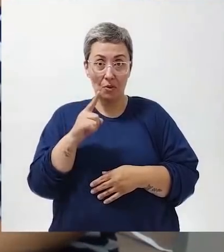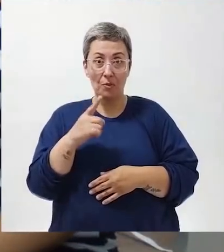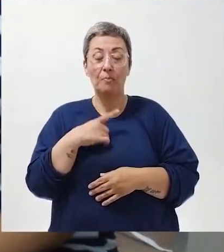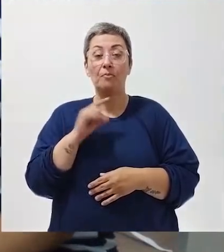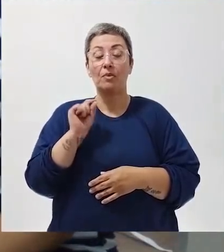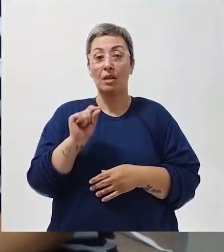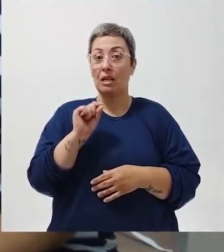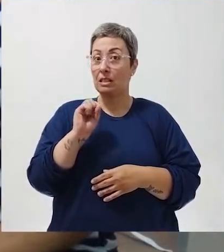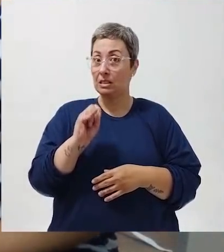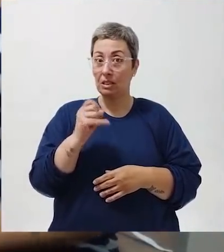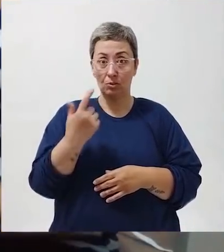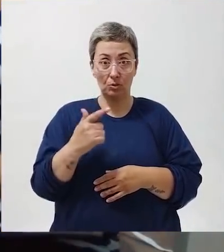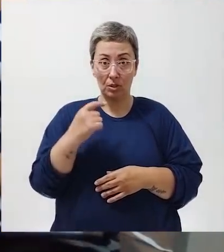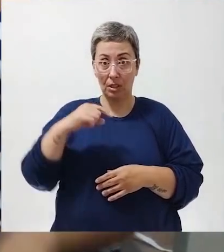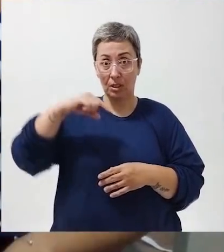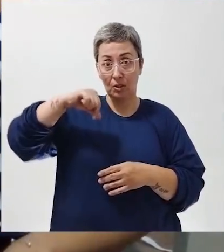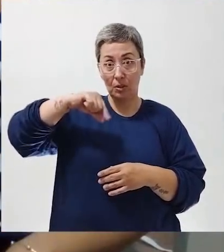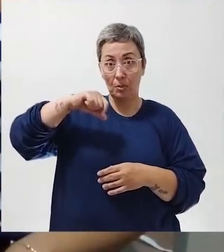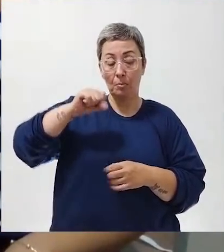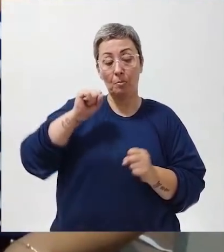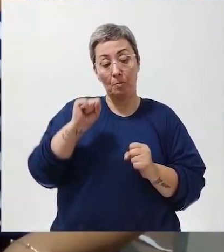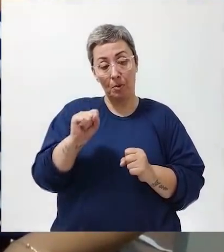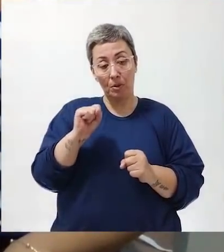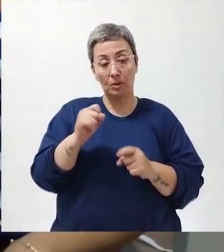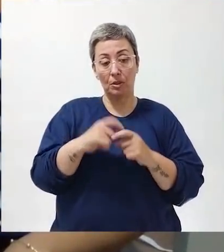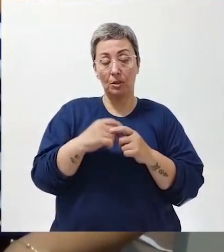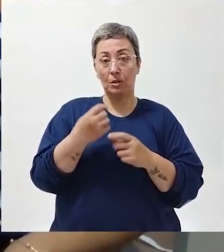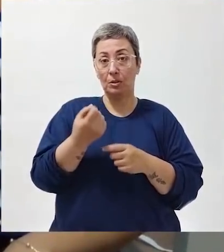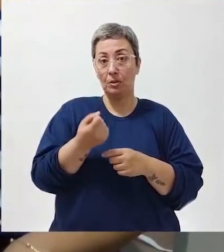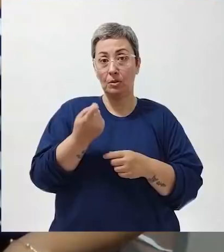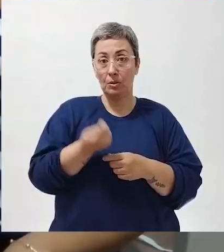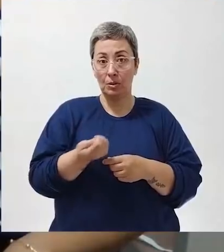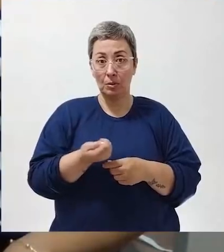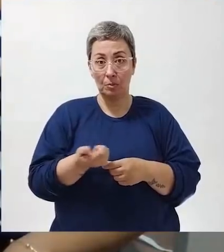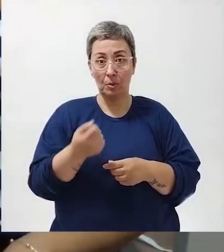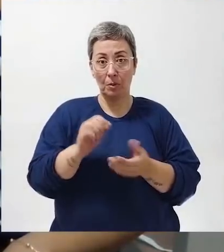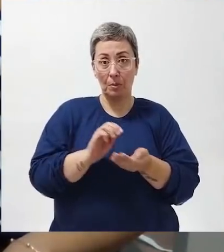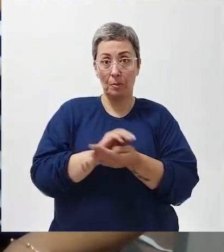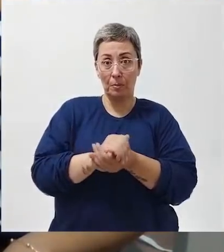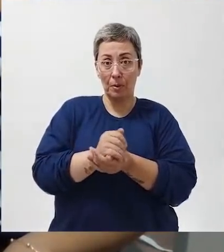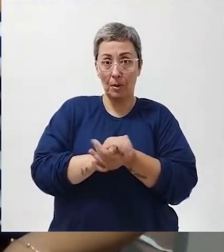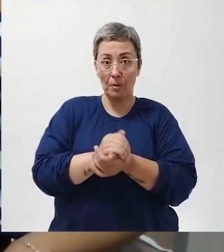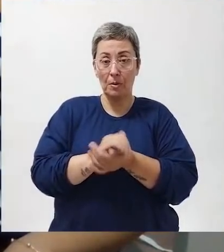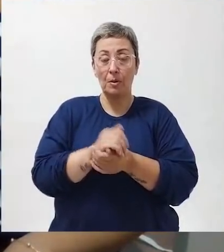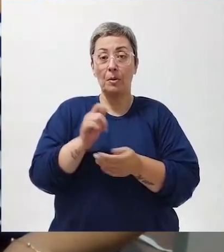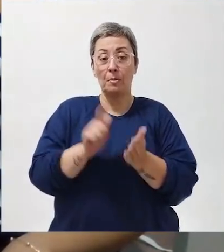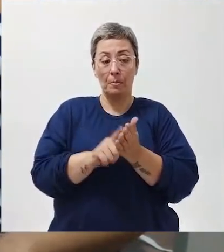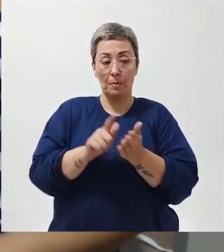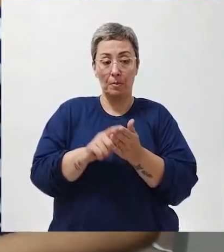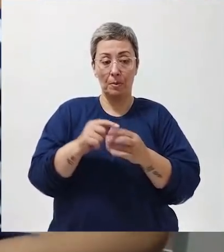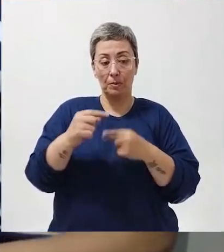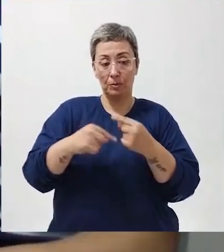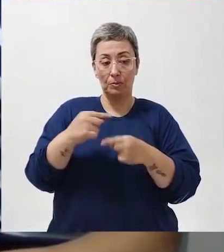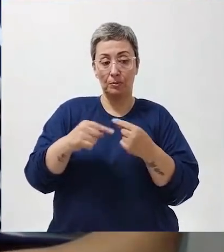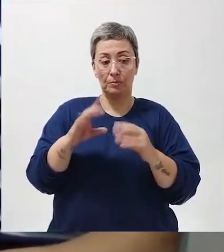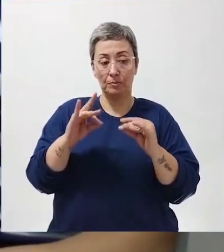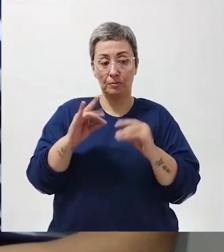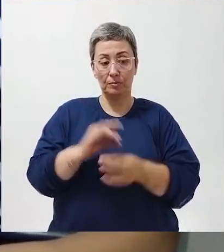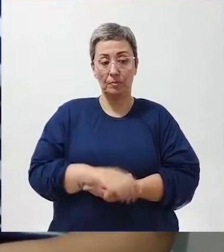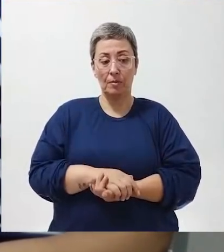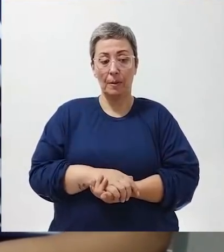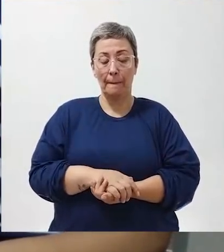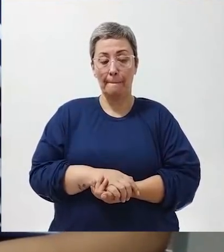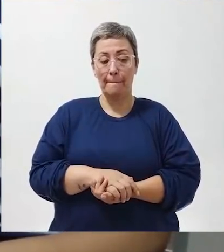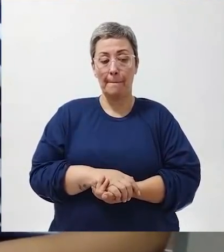Viram? Quem não tiver a tampinha, pode ser uma bolinha de papel amassadinha e eu passei o durex,